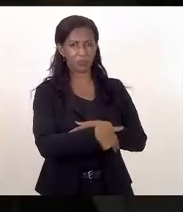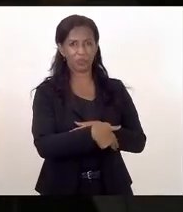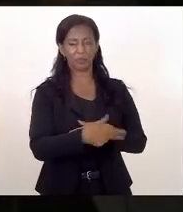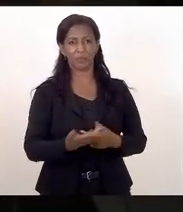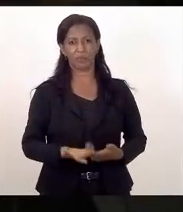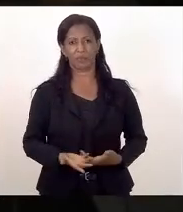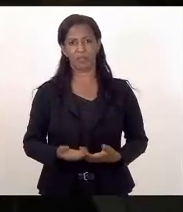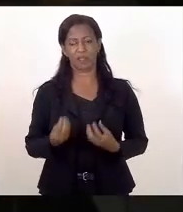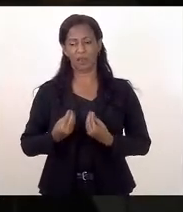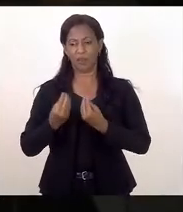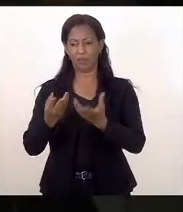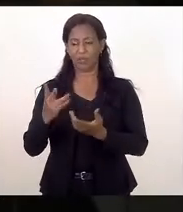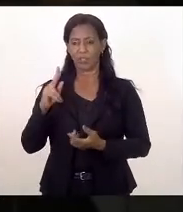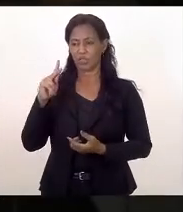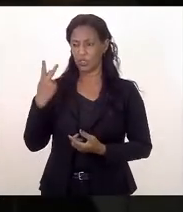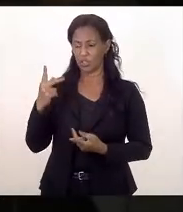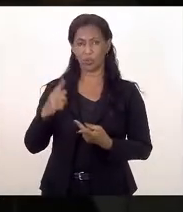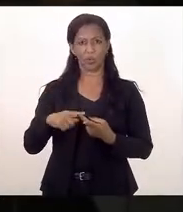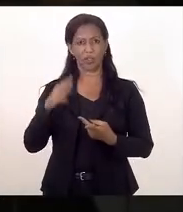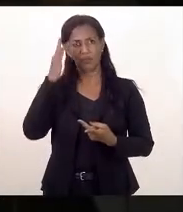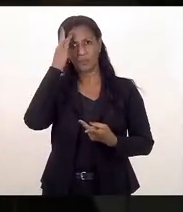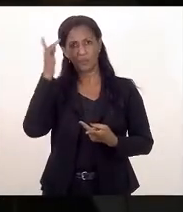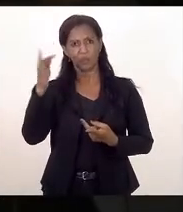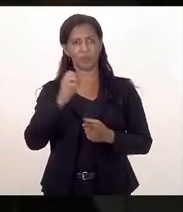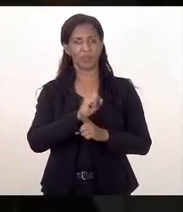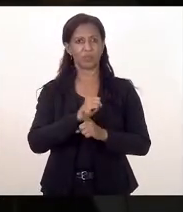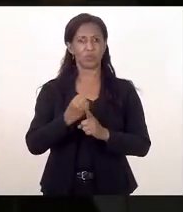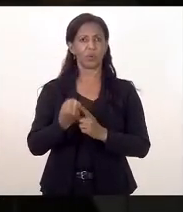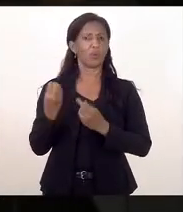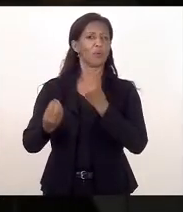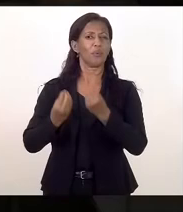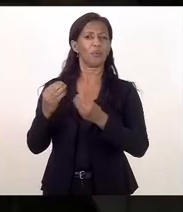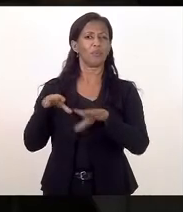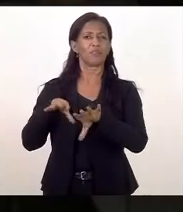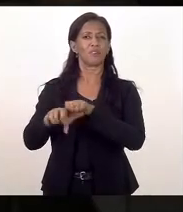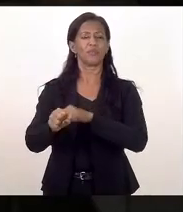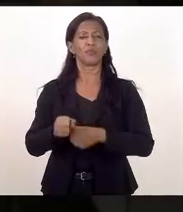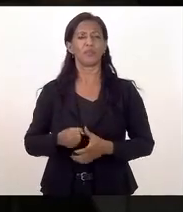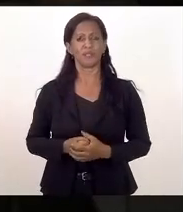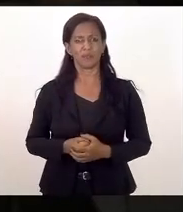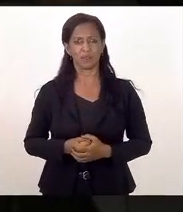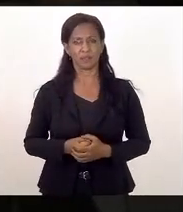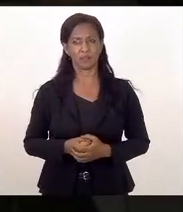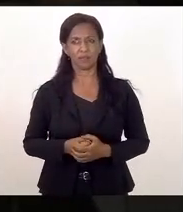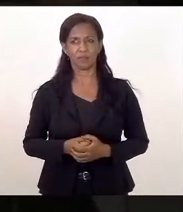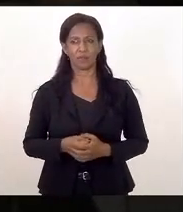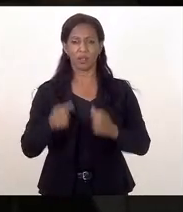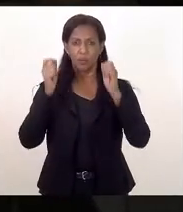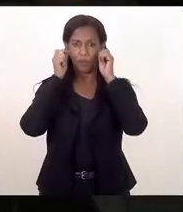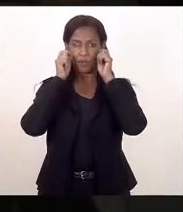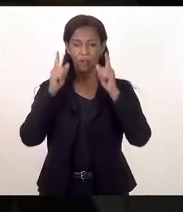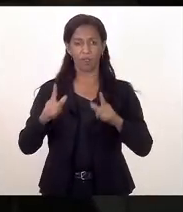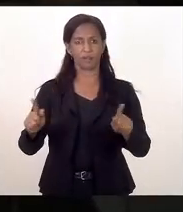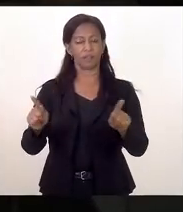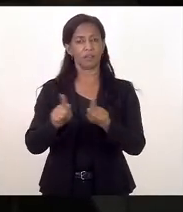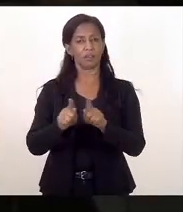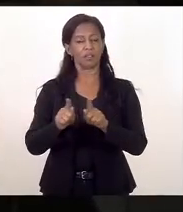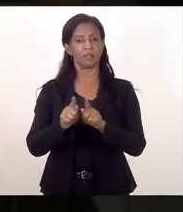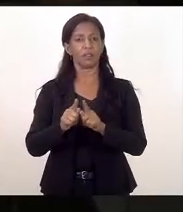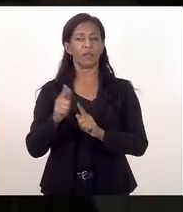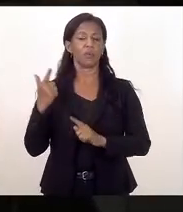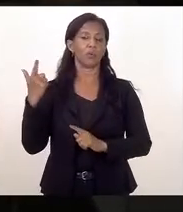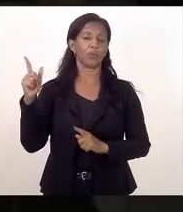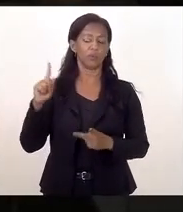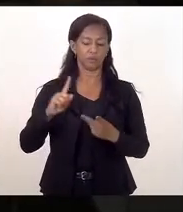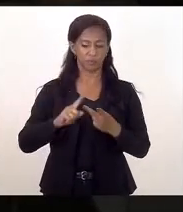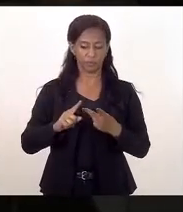a oferta de história, de geografia, de filosofia, de sociologia, como é vai ser a formação da nossa juventude. Então, é um alerta que eu quero fazer e também o outro